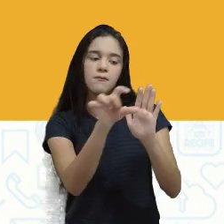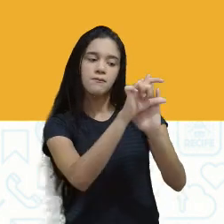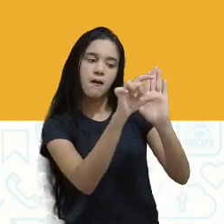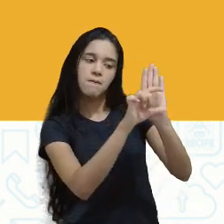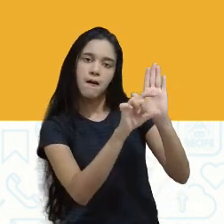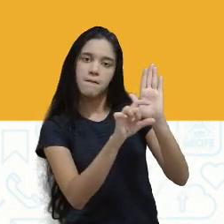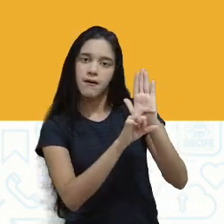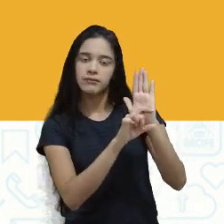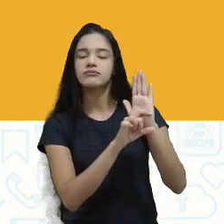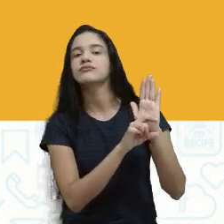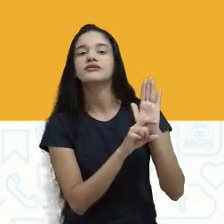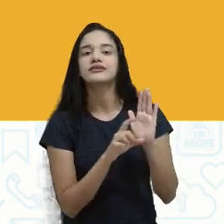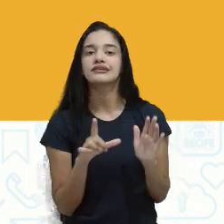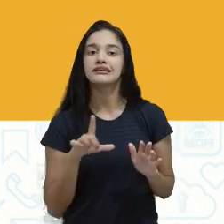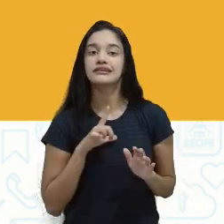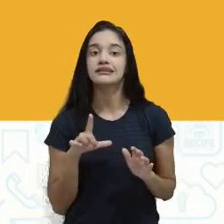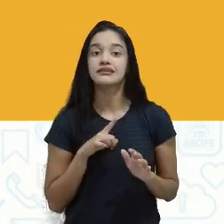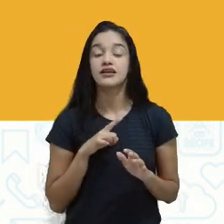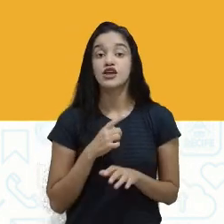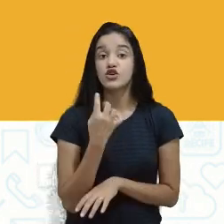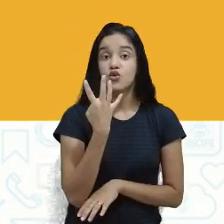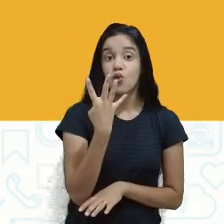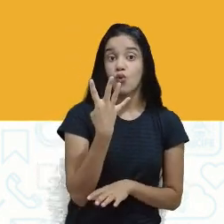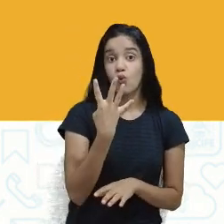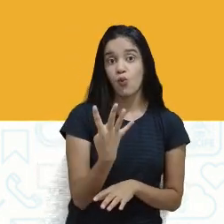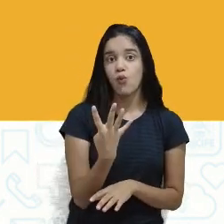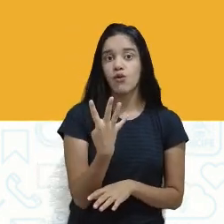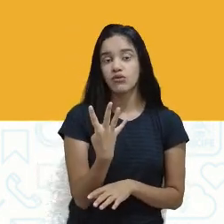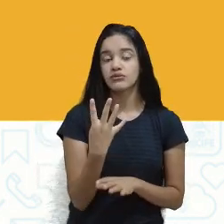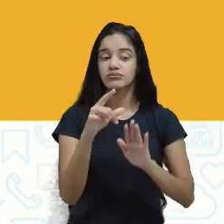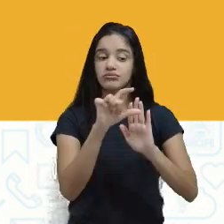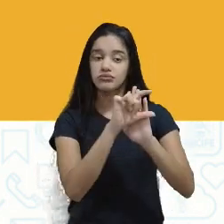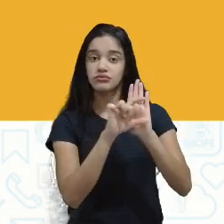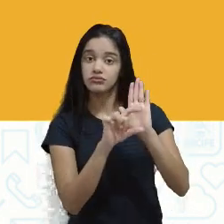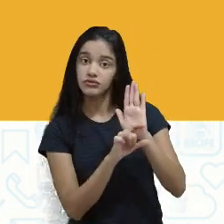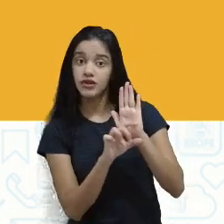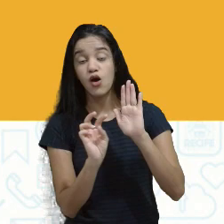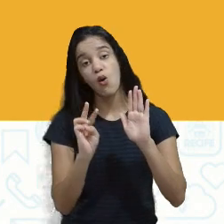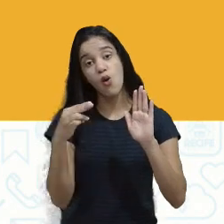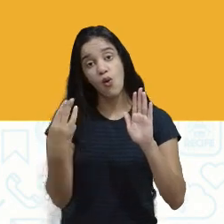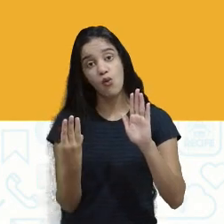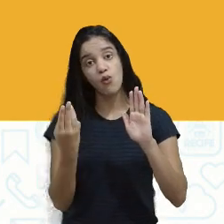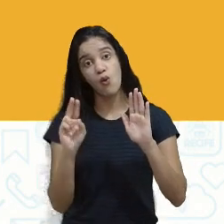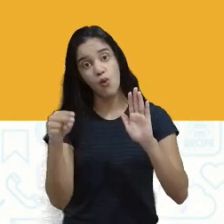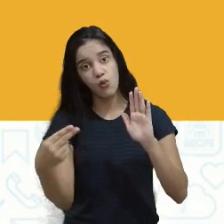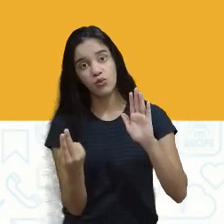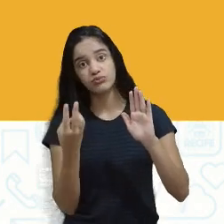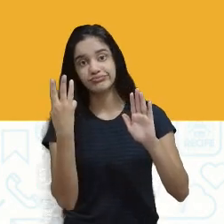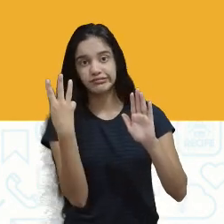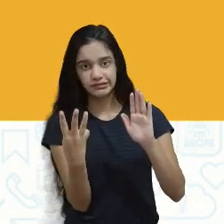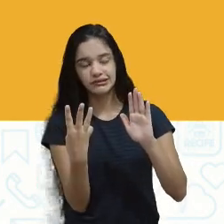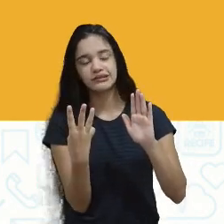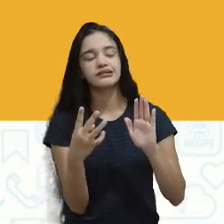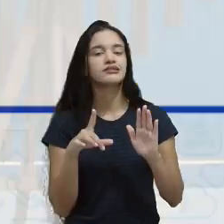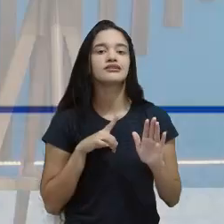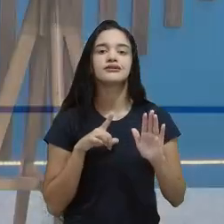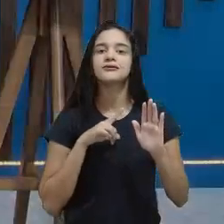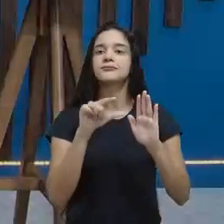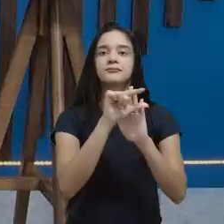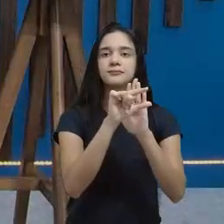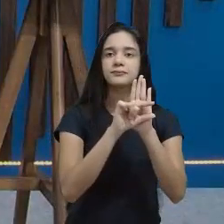versos. Geralmente tem 4 versos, não é? Ou 3 versos, não é? Compondo ali a estrofe.